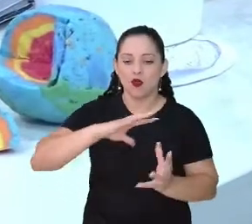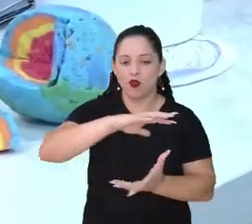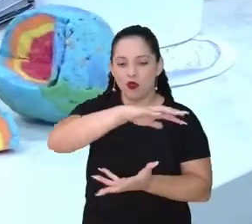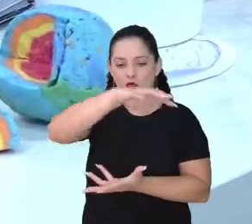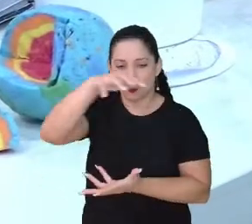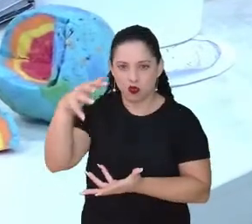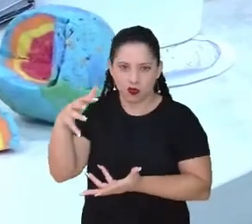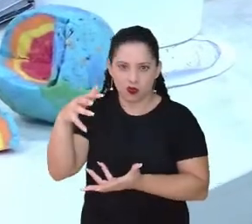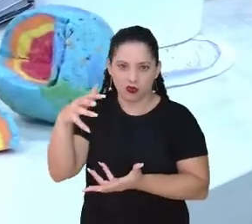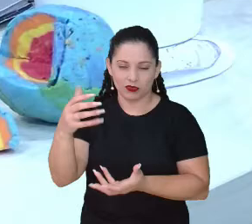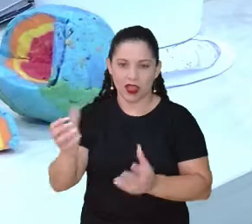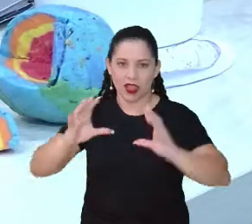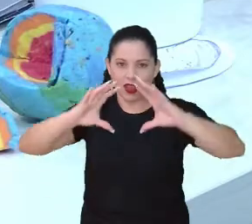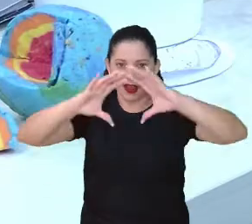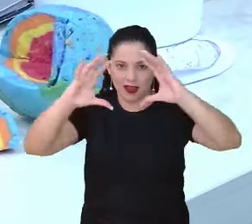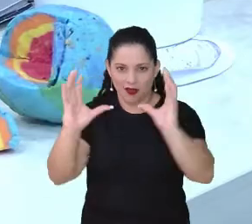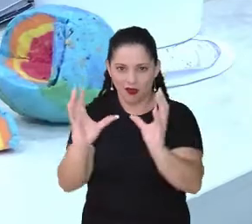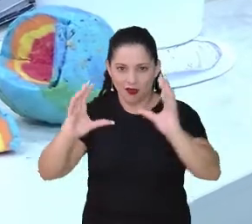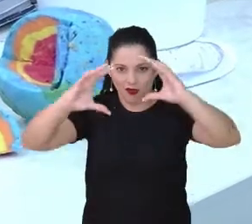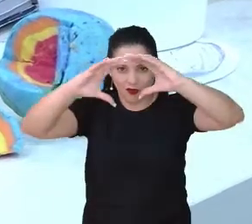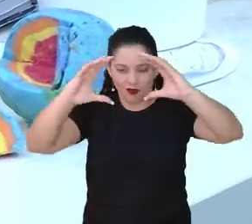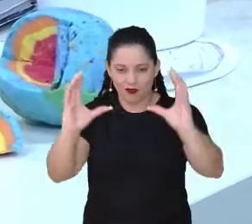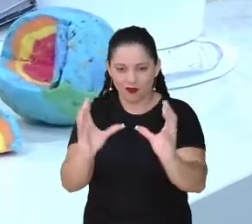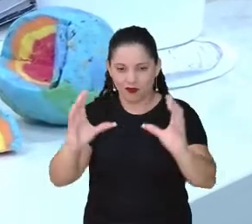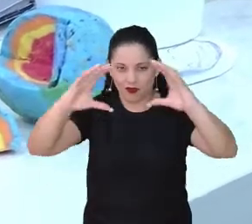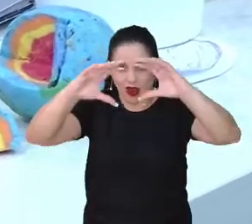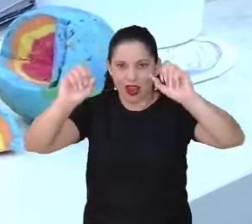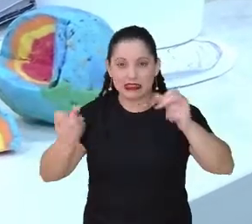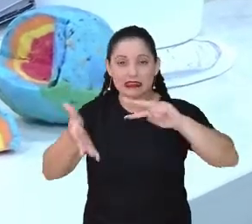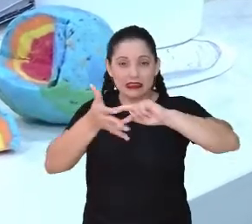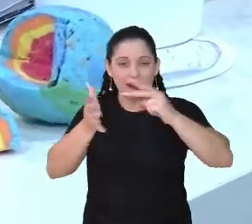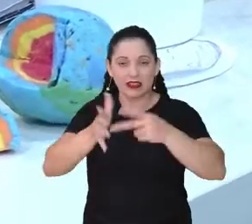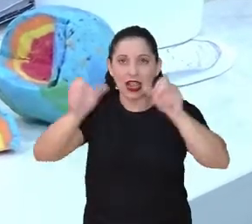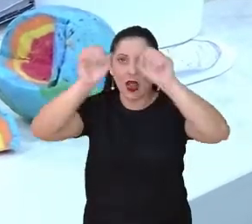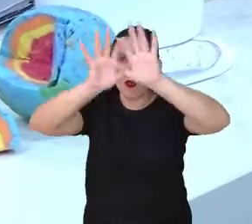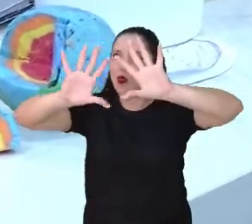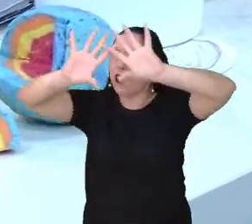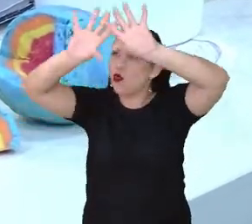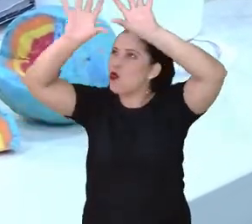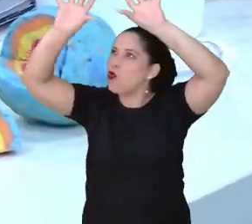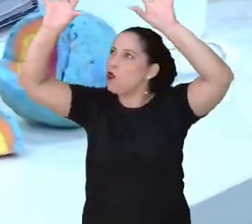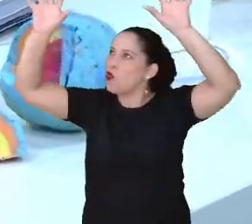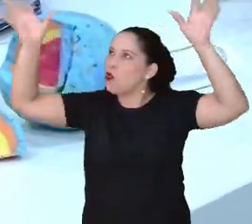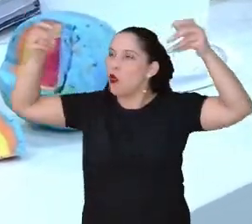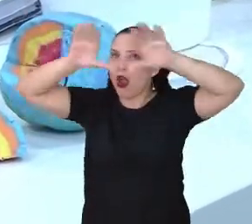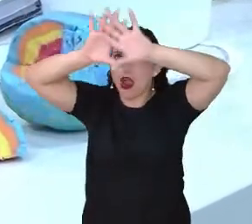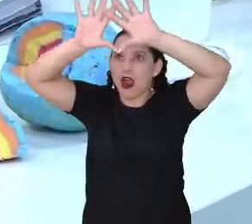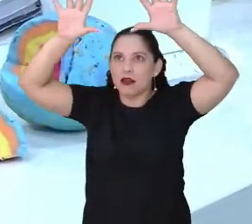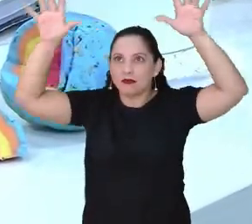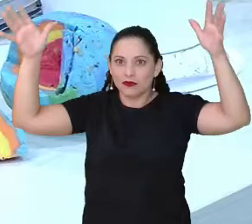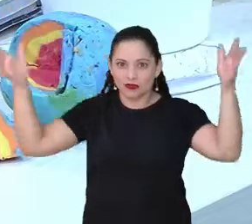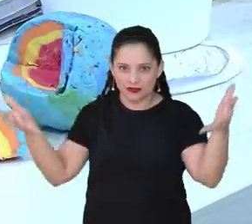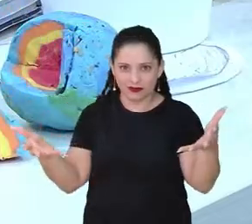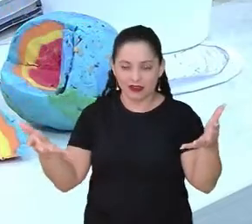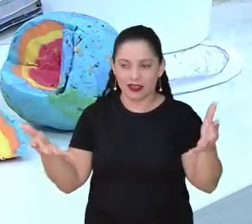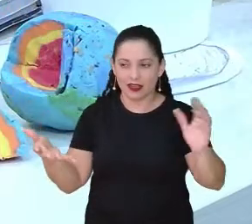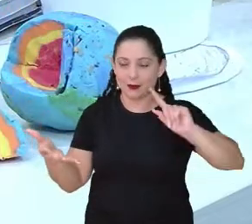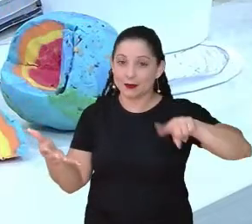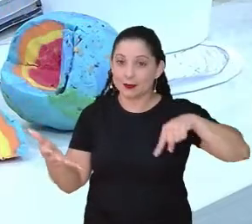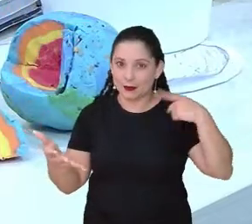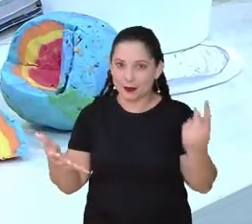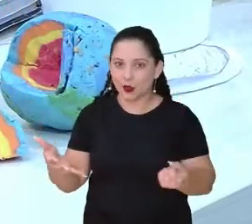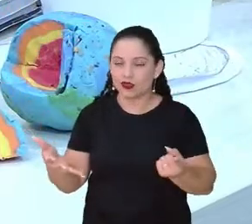aqui, a que representa a atmosfera. Depois eu vou pegar uma inteira,